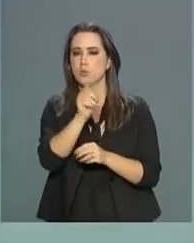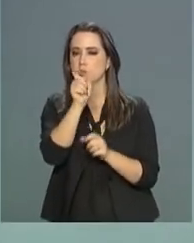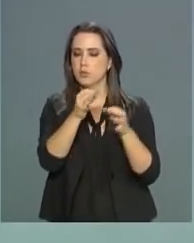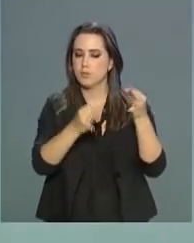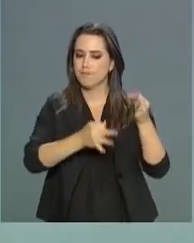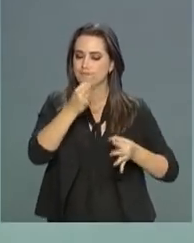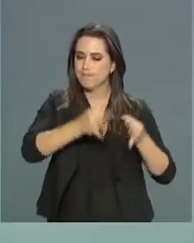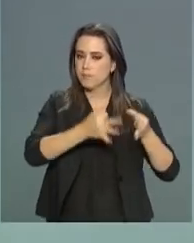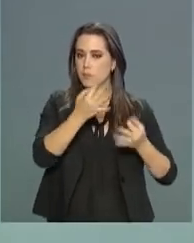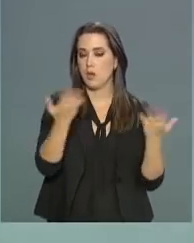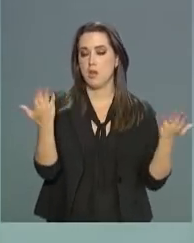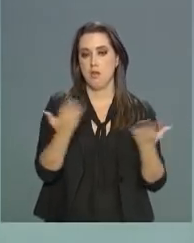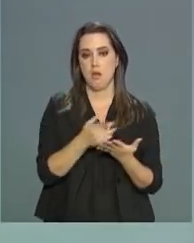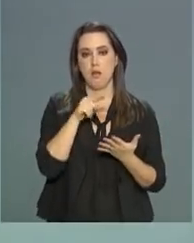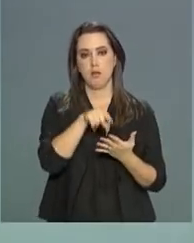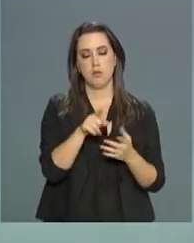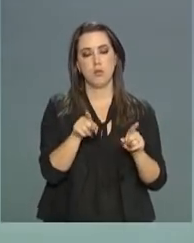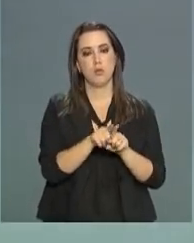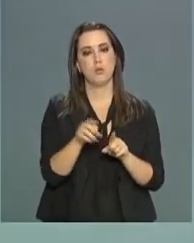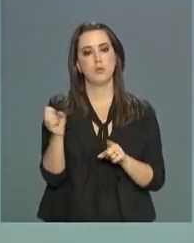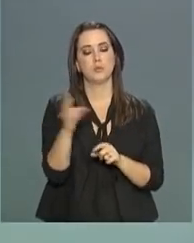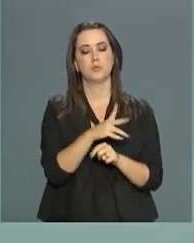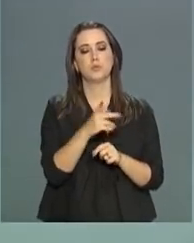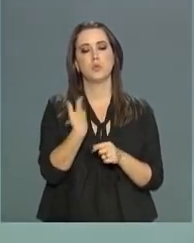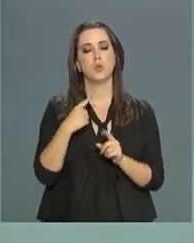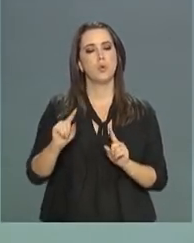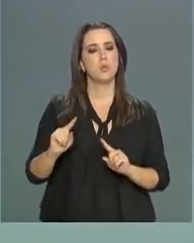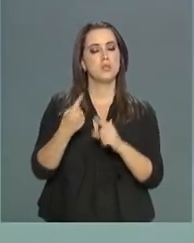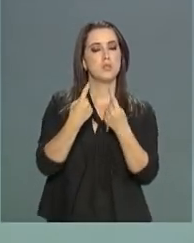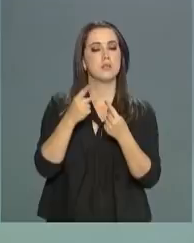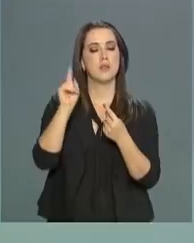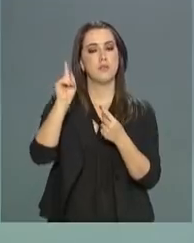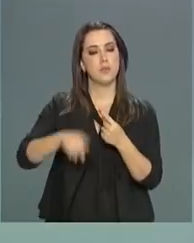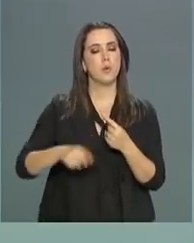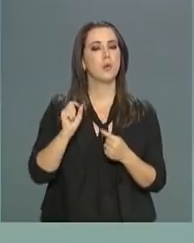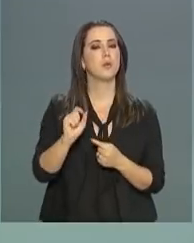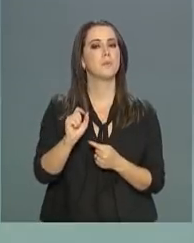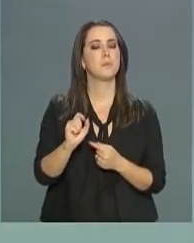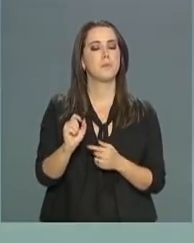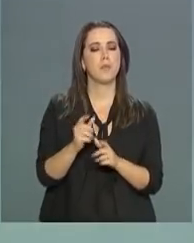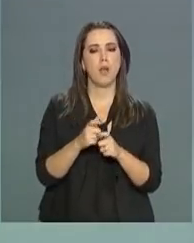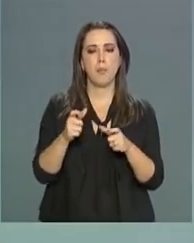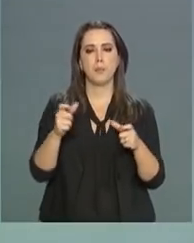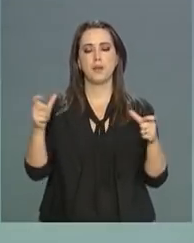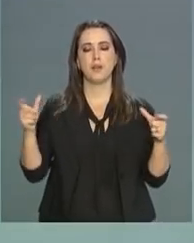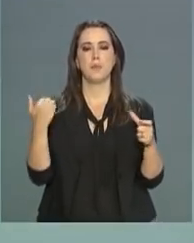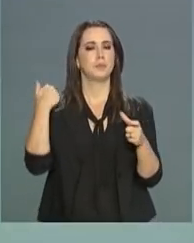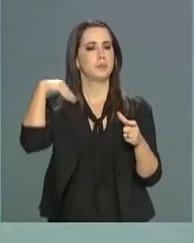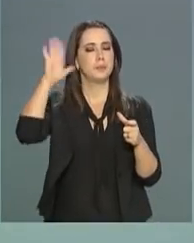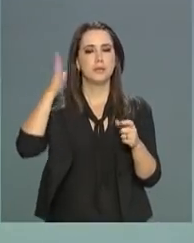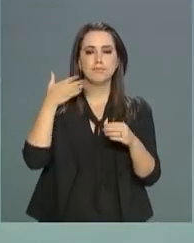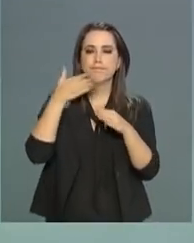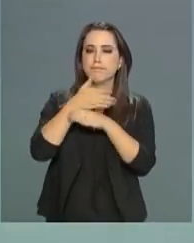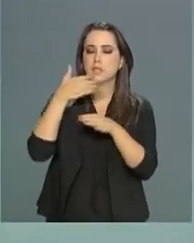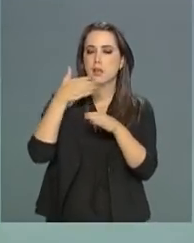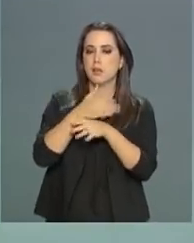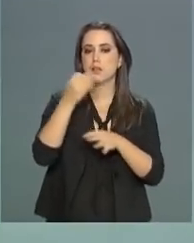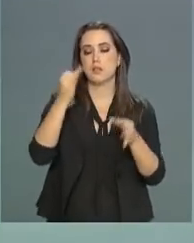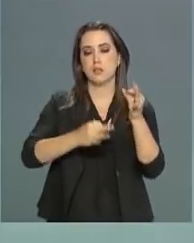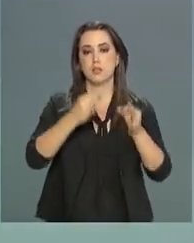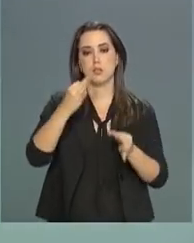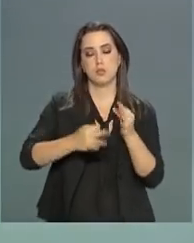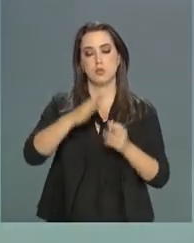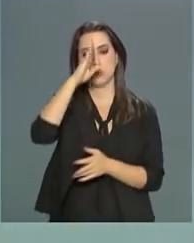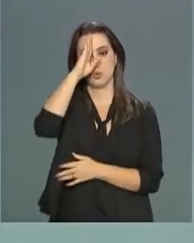segundo gabriel faria oliveira o novo defensor público geral da união é ampliar ainda mais o acesso à assistência jurídica